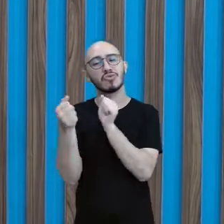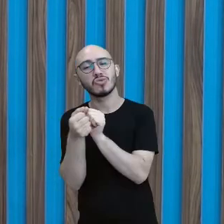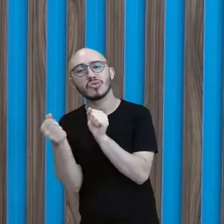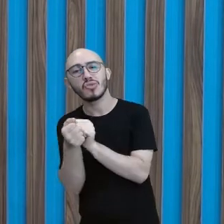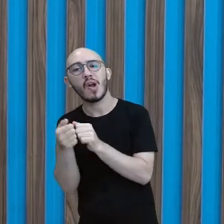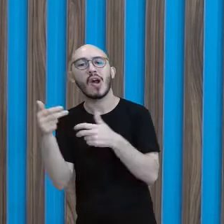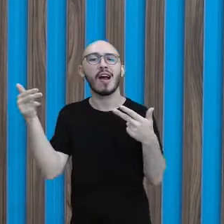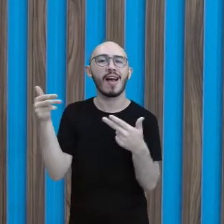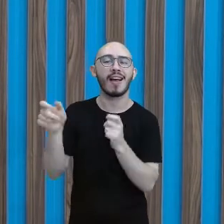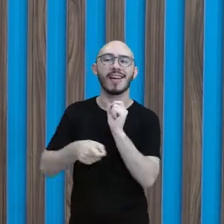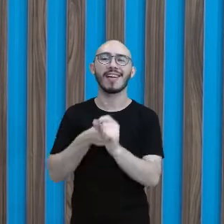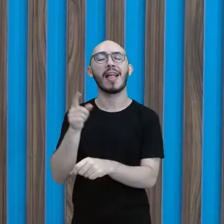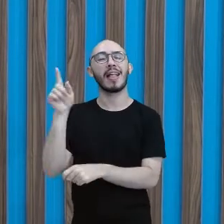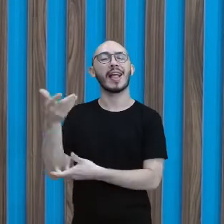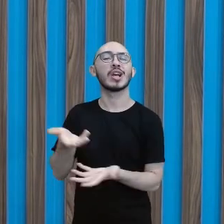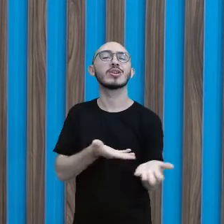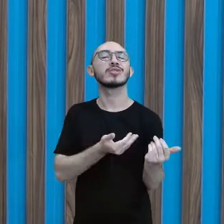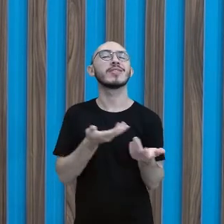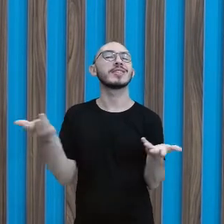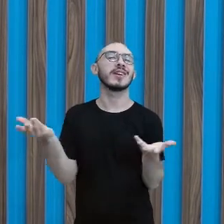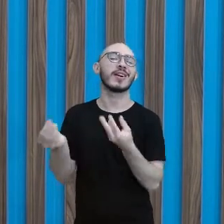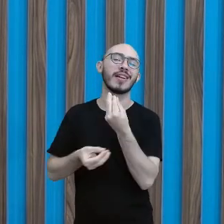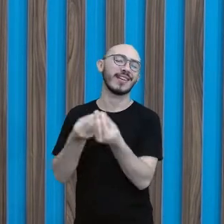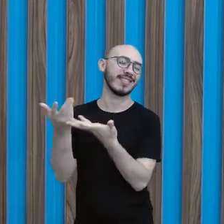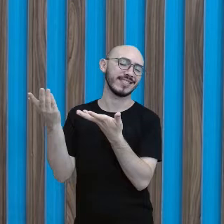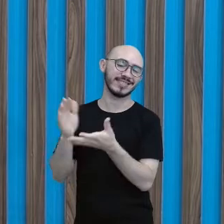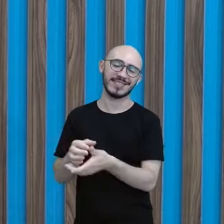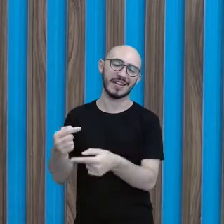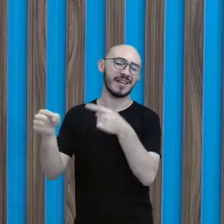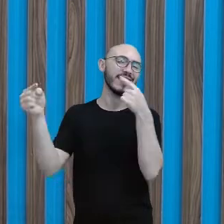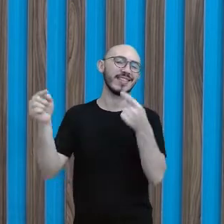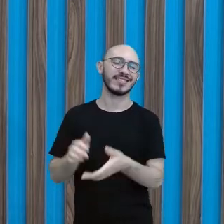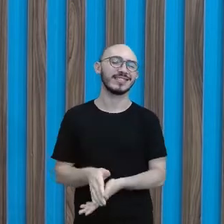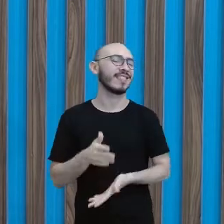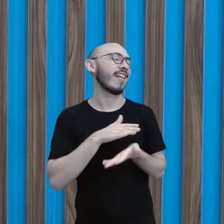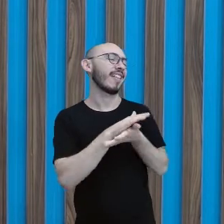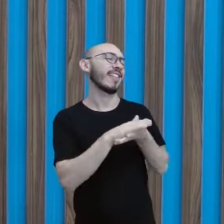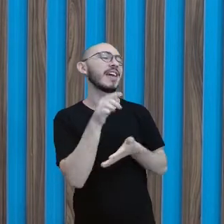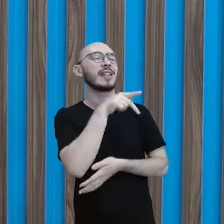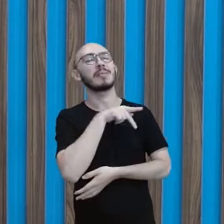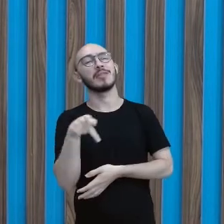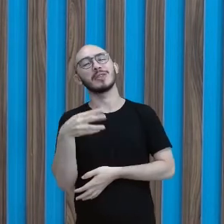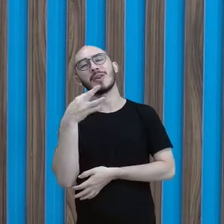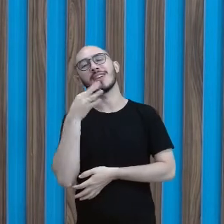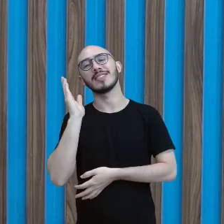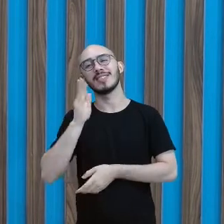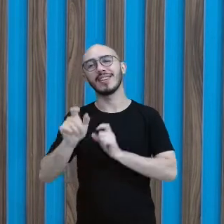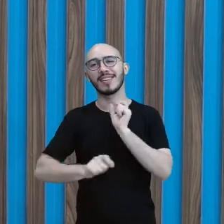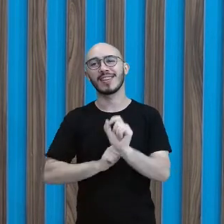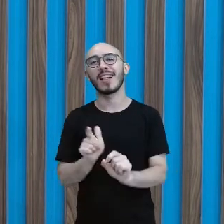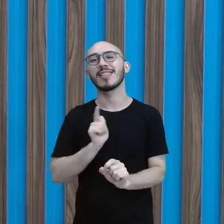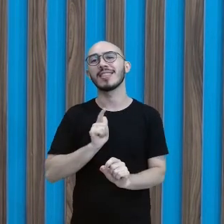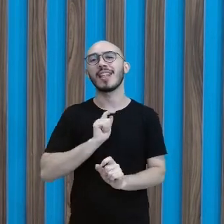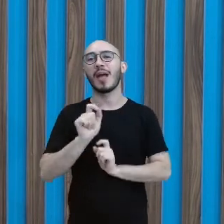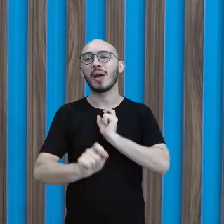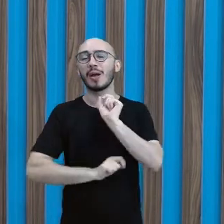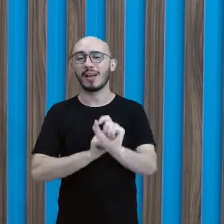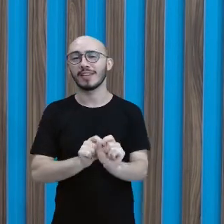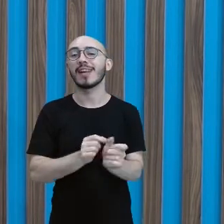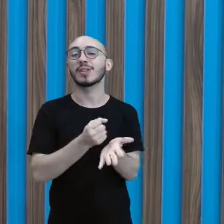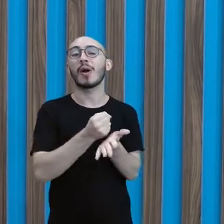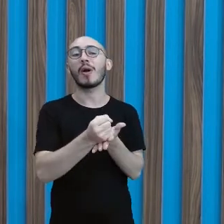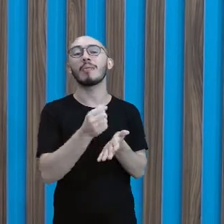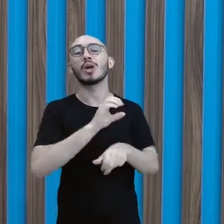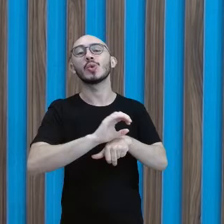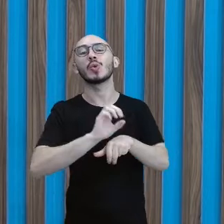fazer que é boizinho. Agora não cola mais não, viu? Nada, o professor conhece. Ele tem a carteirinha do curso